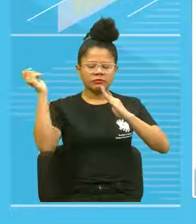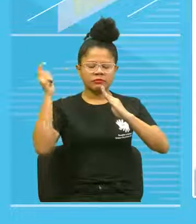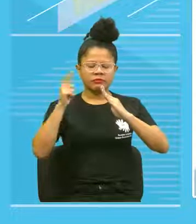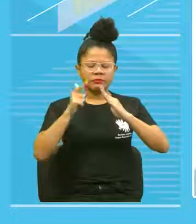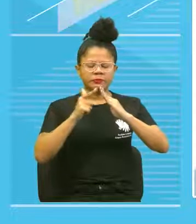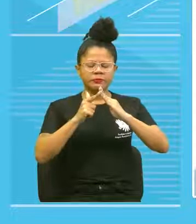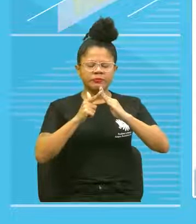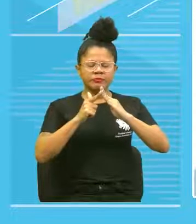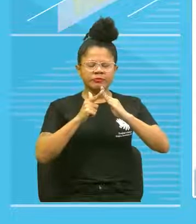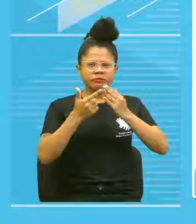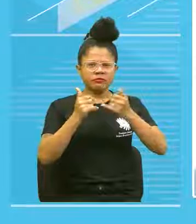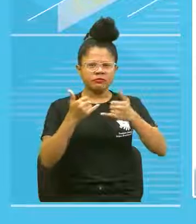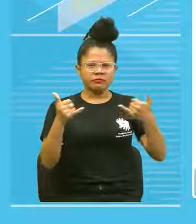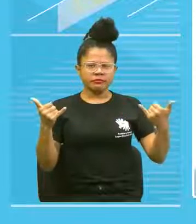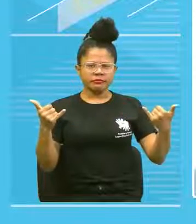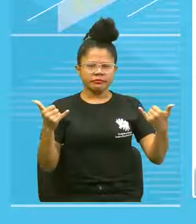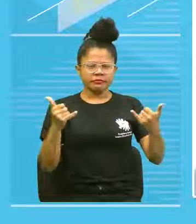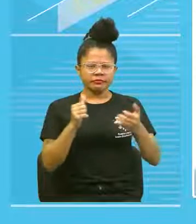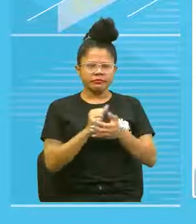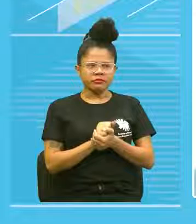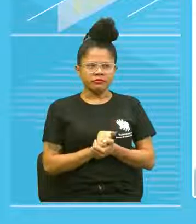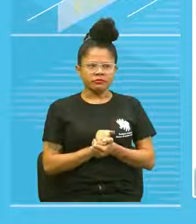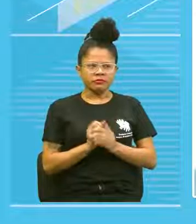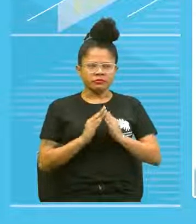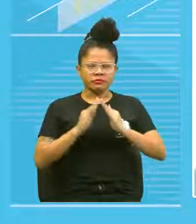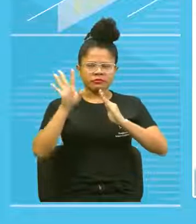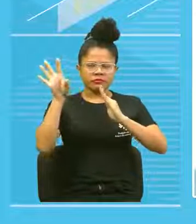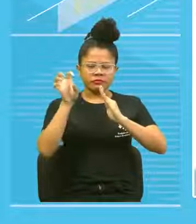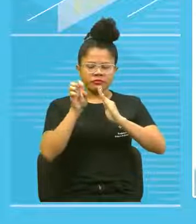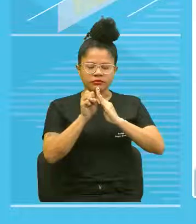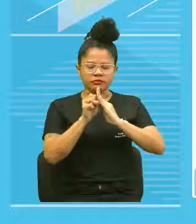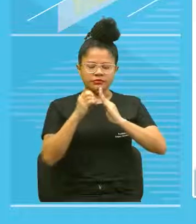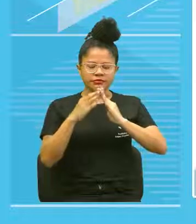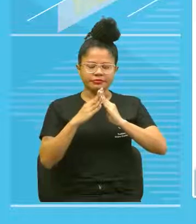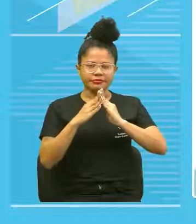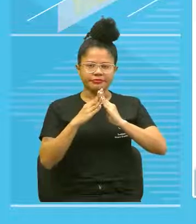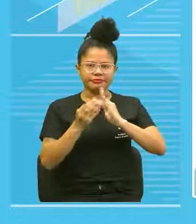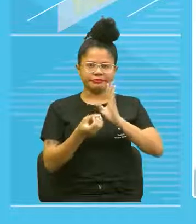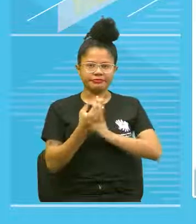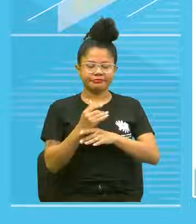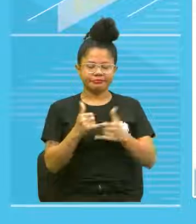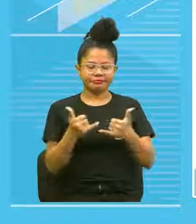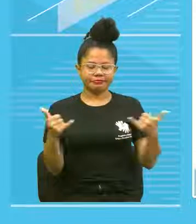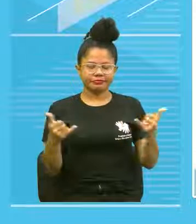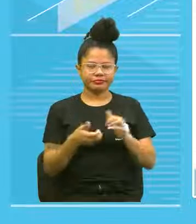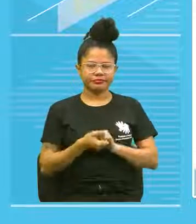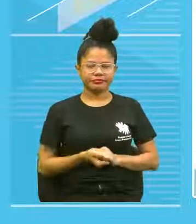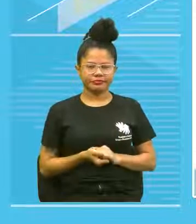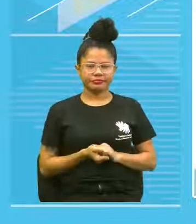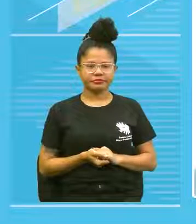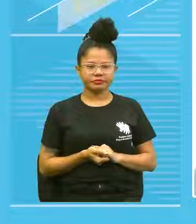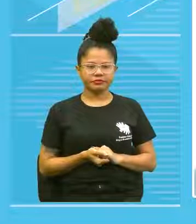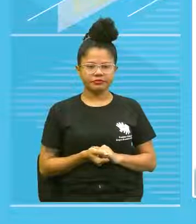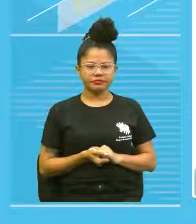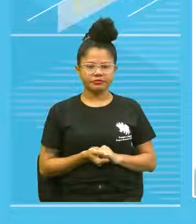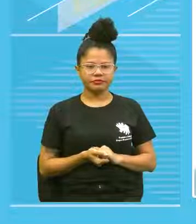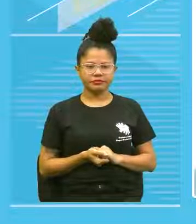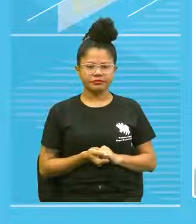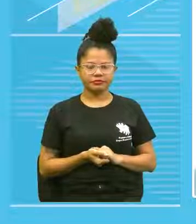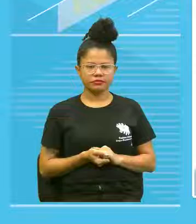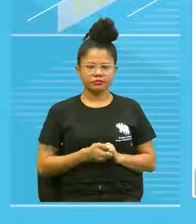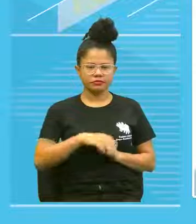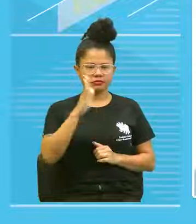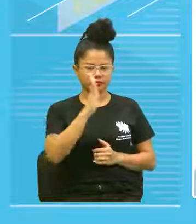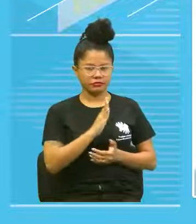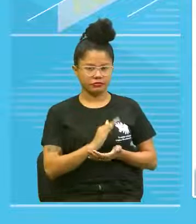em energia elétrica em eletricidade Oi e aí turma no